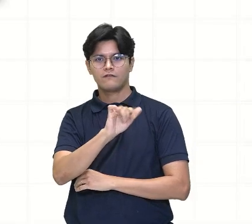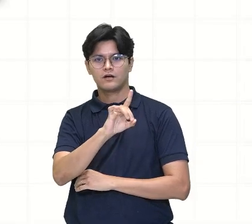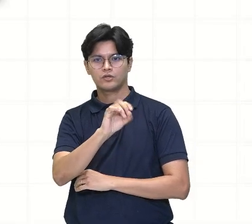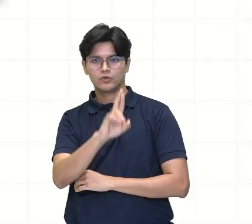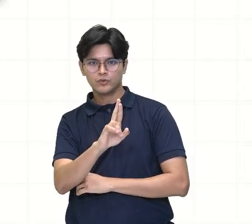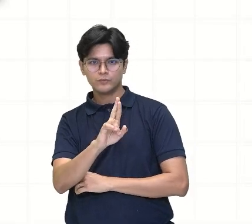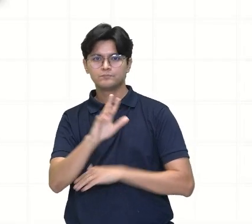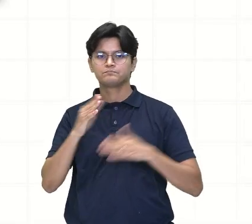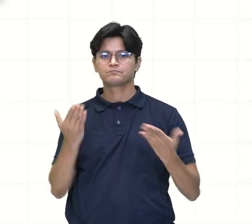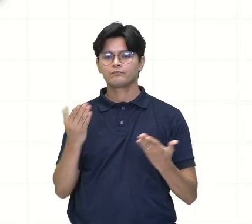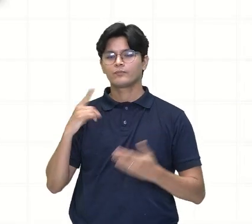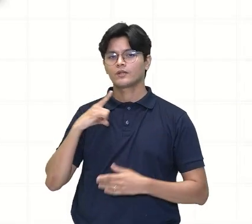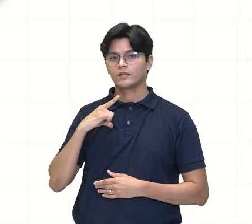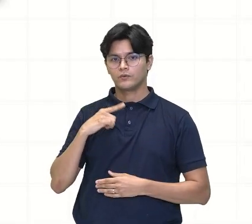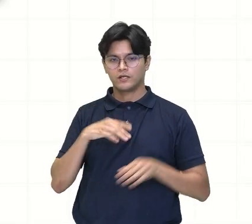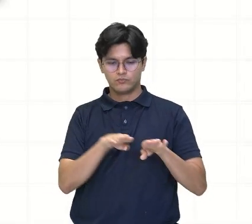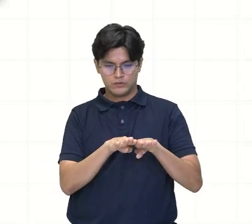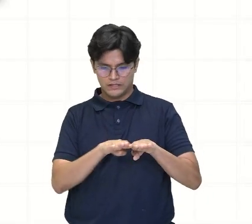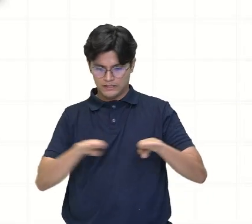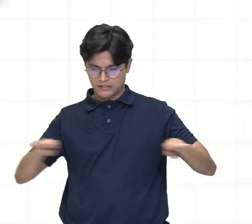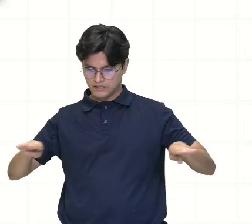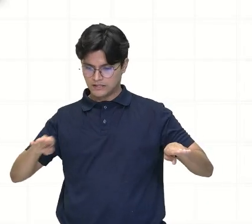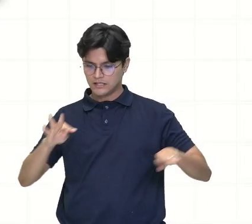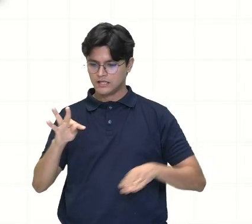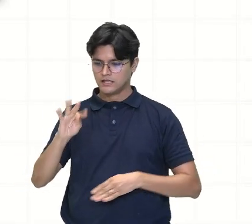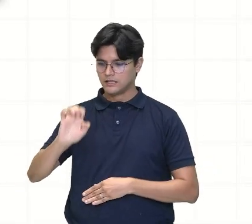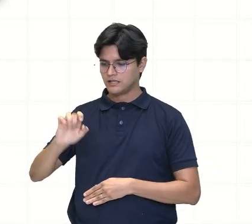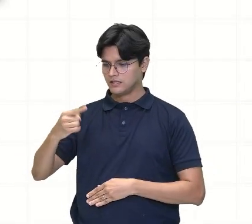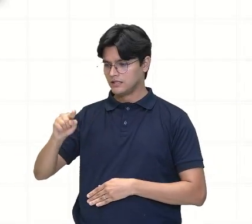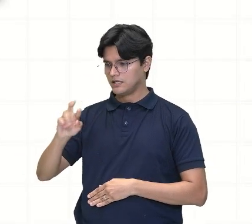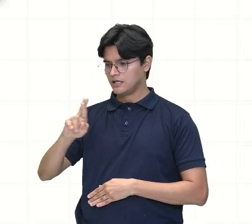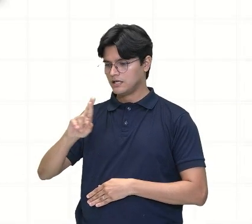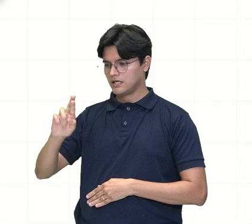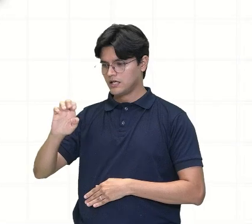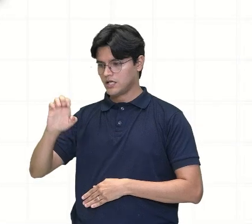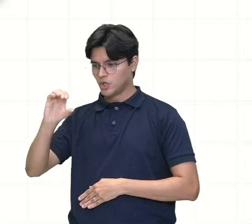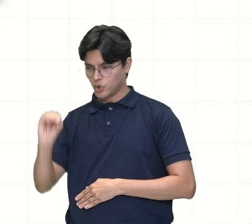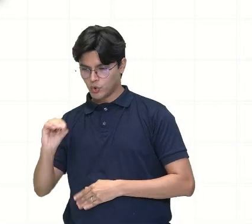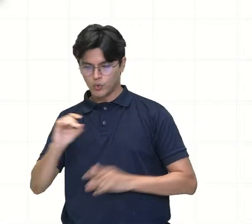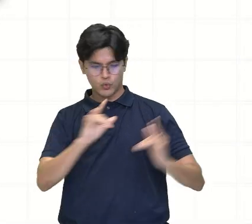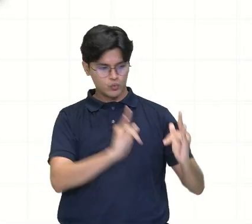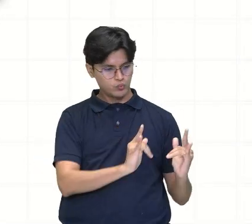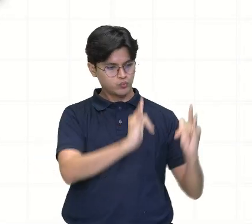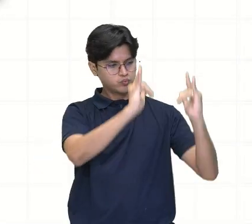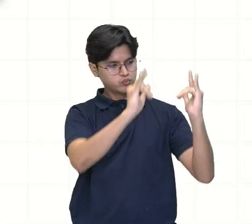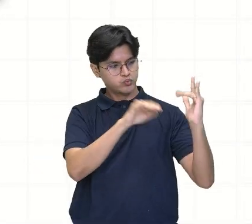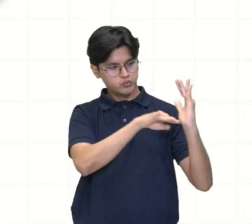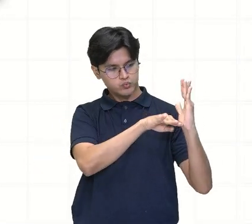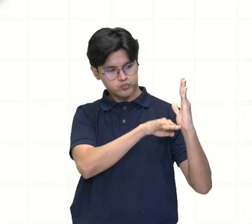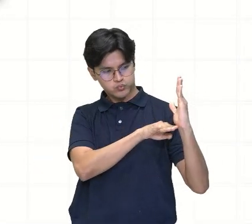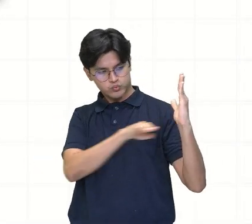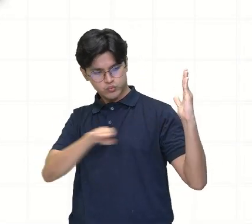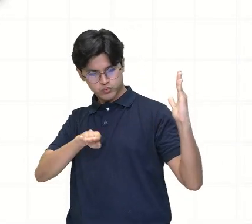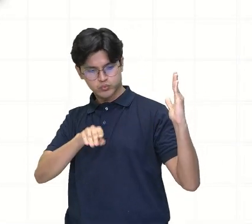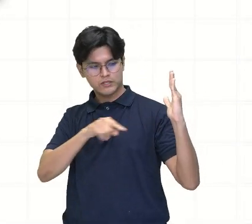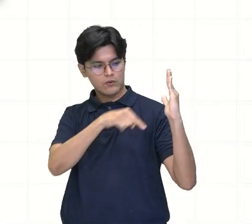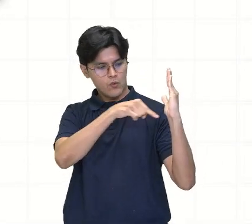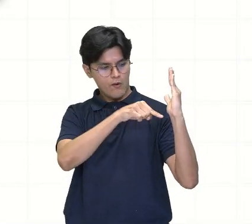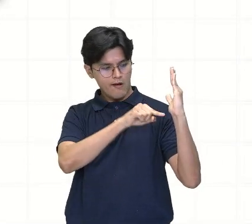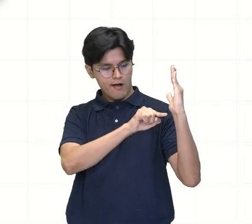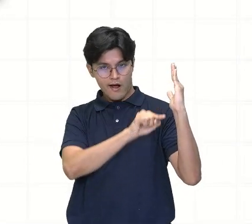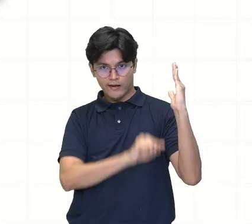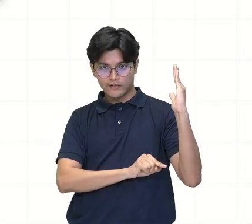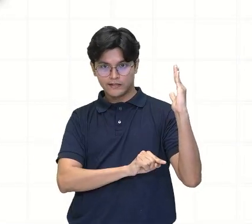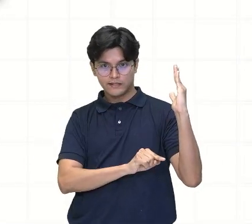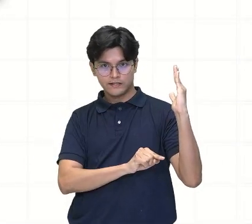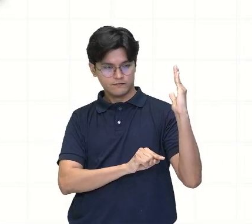zero. E aí, para cima, nós temos os andares positivos, a gente está subindo. E para baixo nós temos